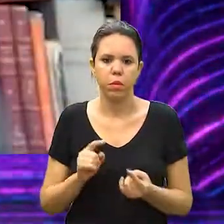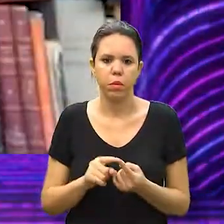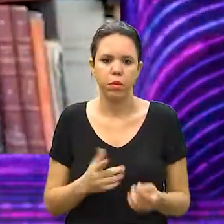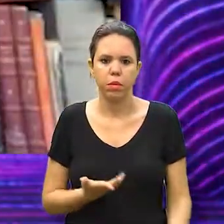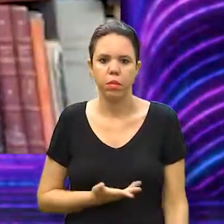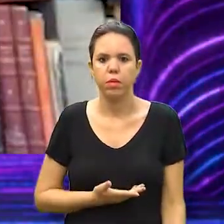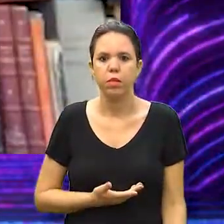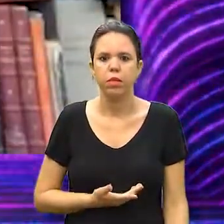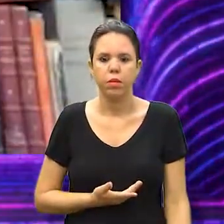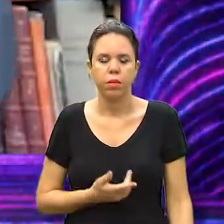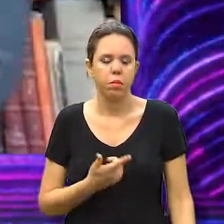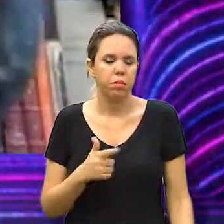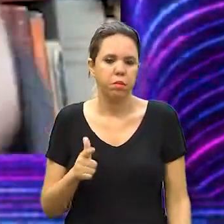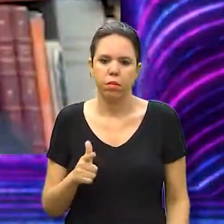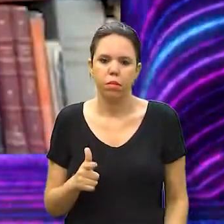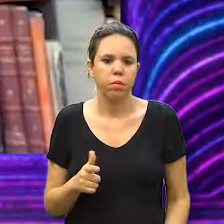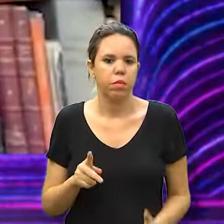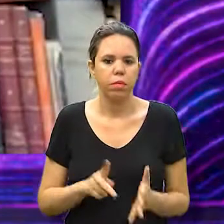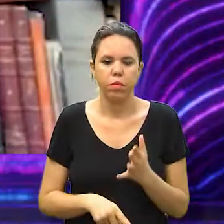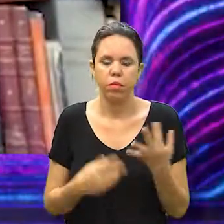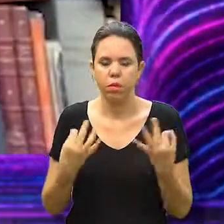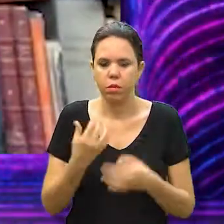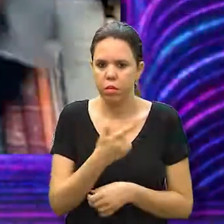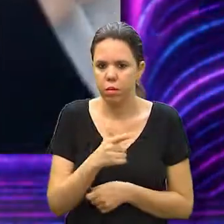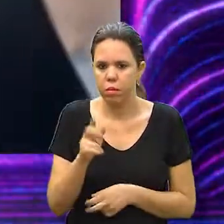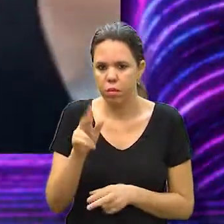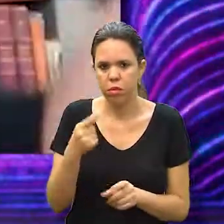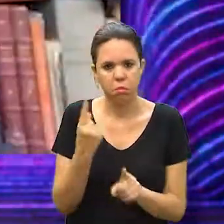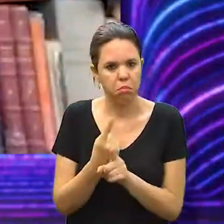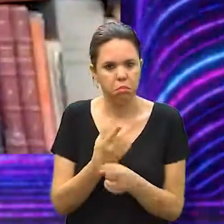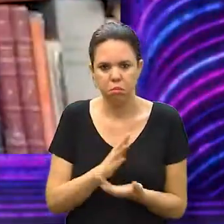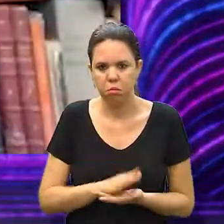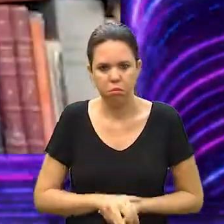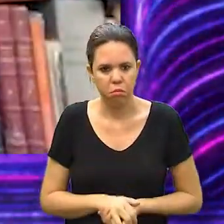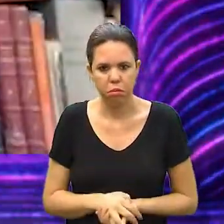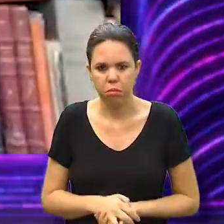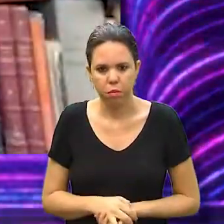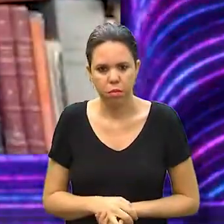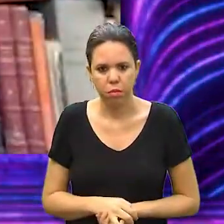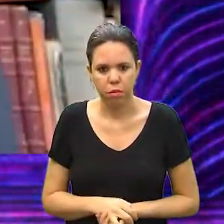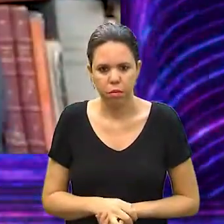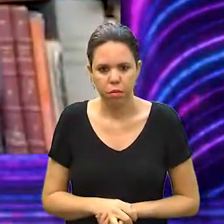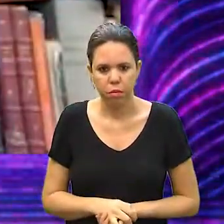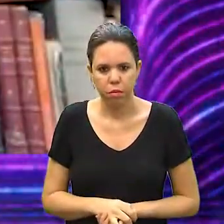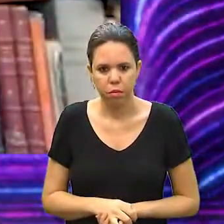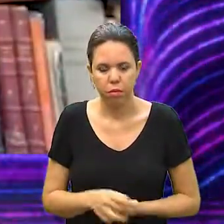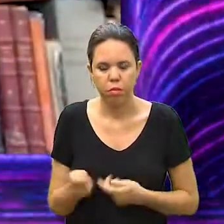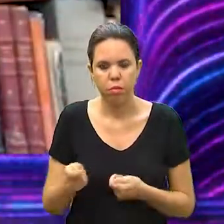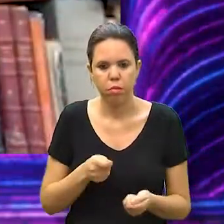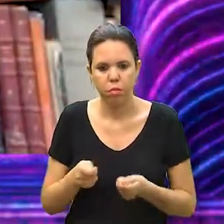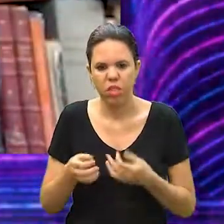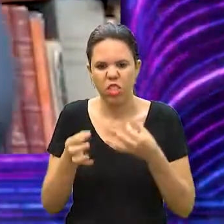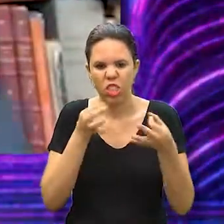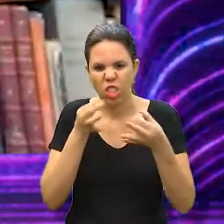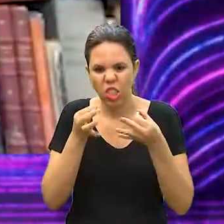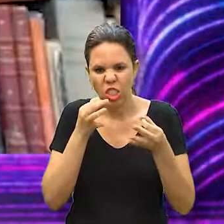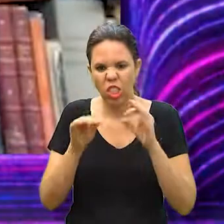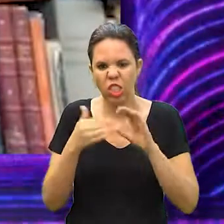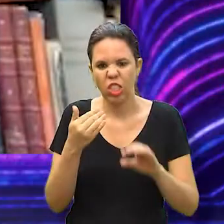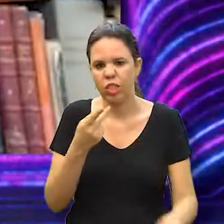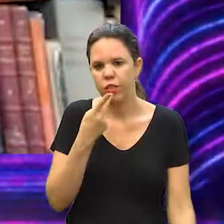sentido que não tem essa página perfeita. Eu nunca encontrei, pelo menos. E aí, como é que você lida com as